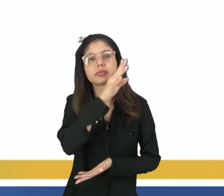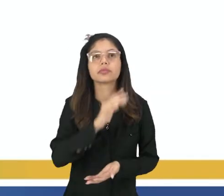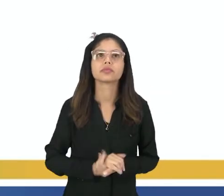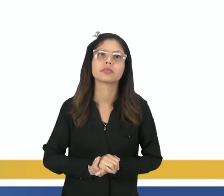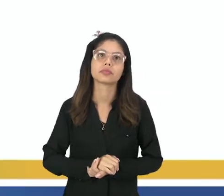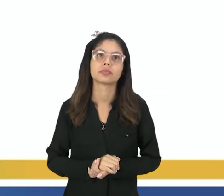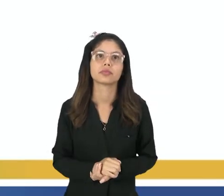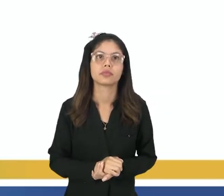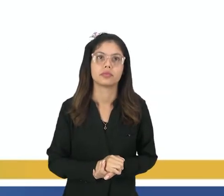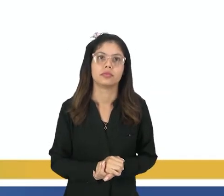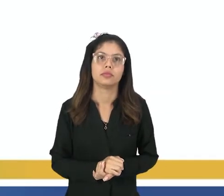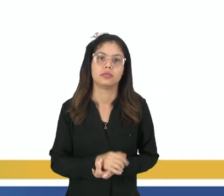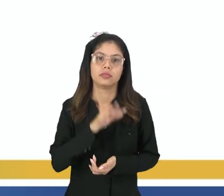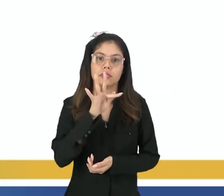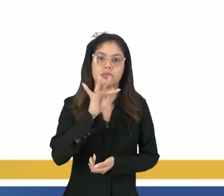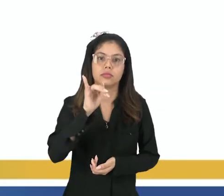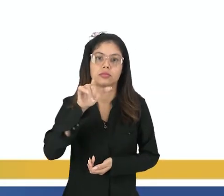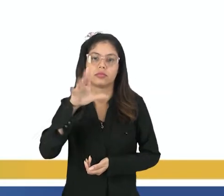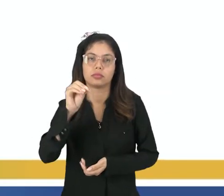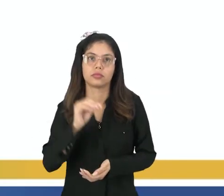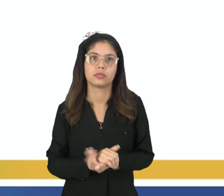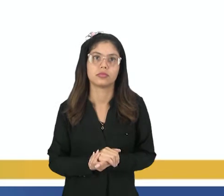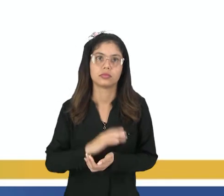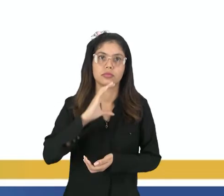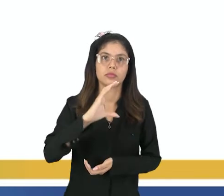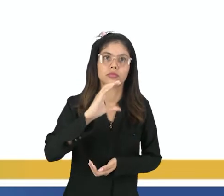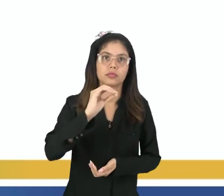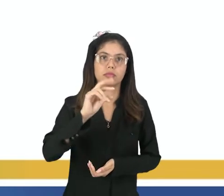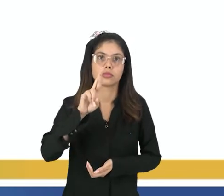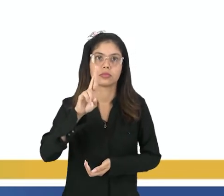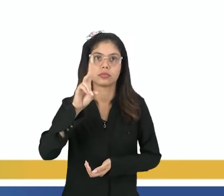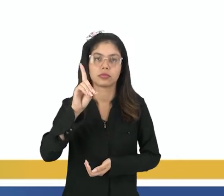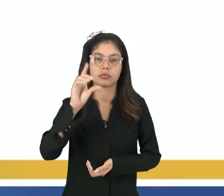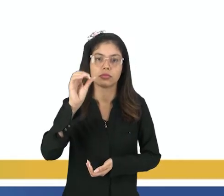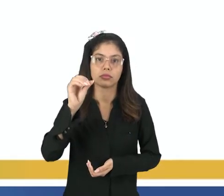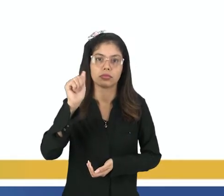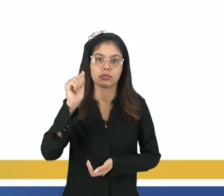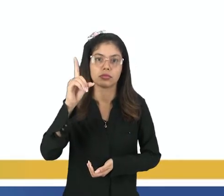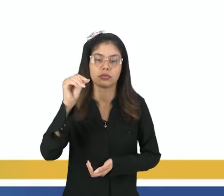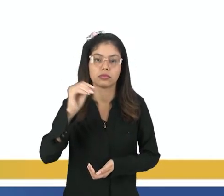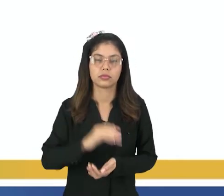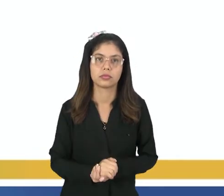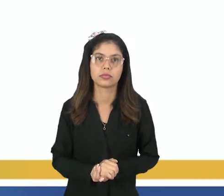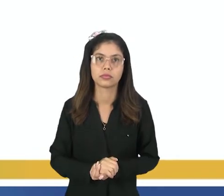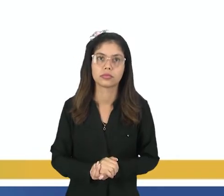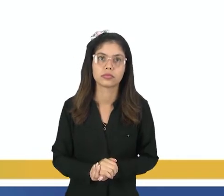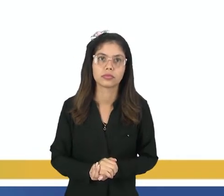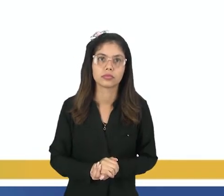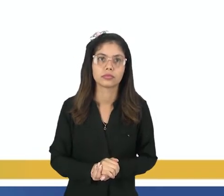animal. O filo que ele pertence é o filo cordado.